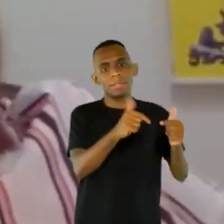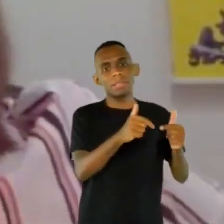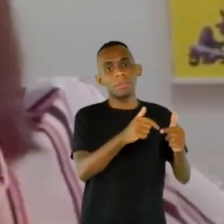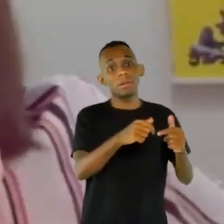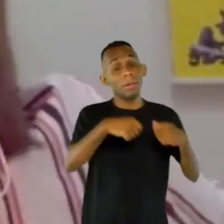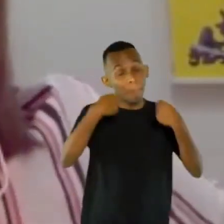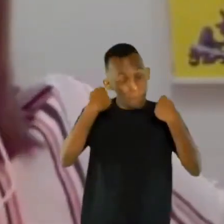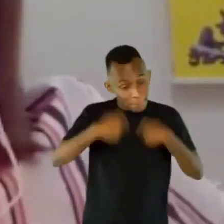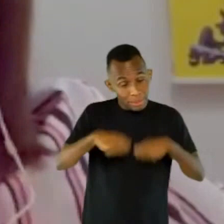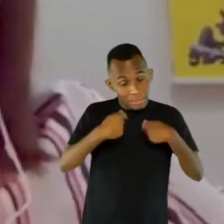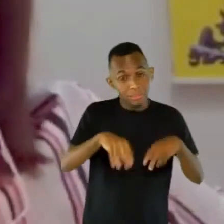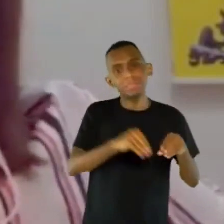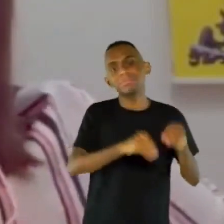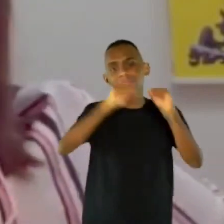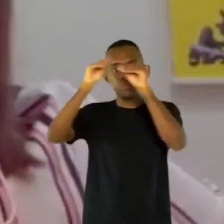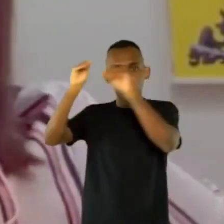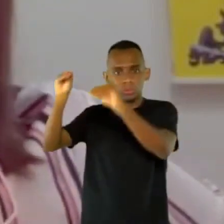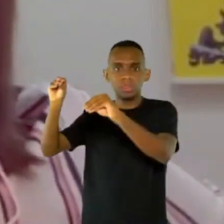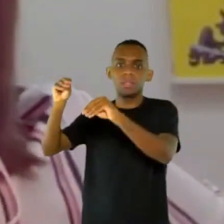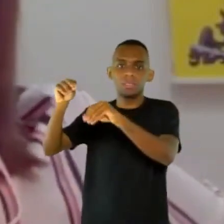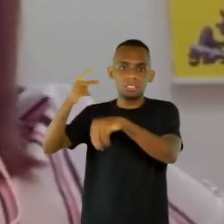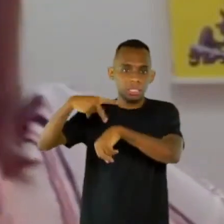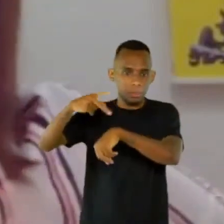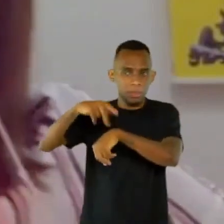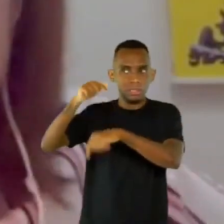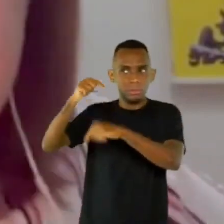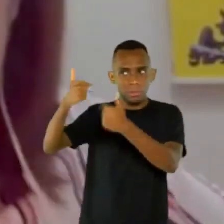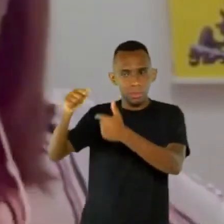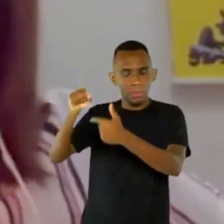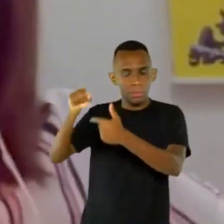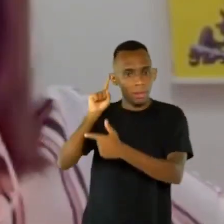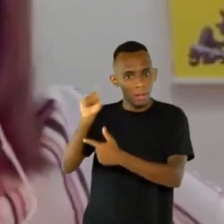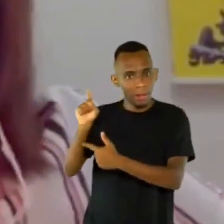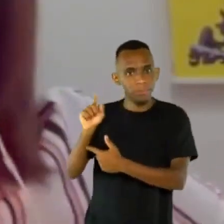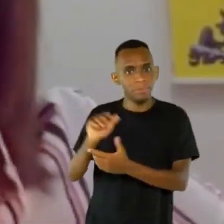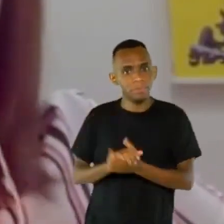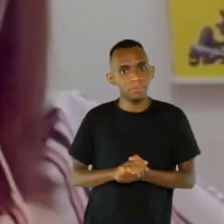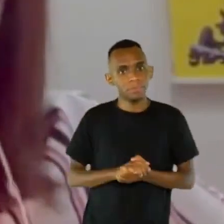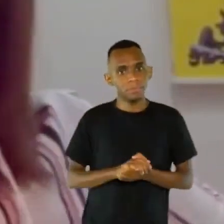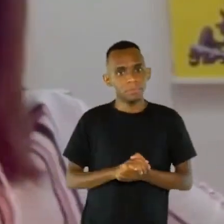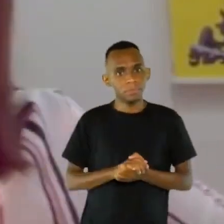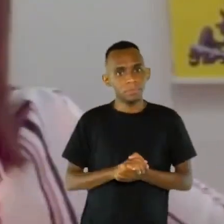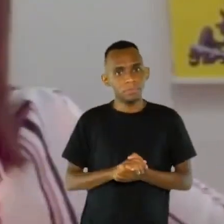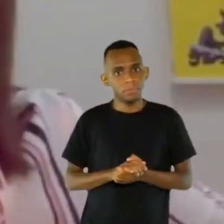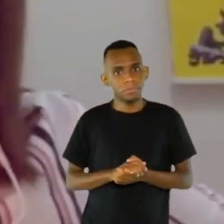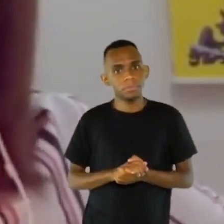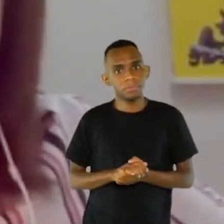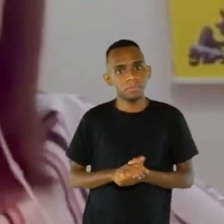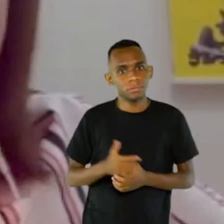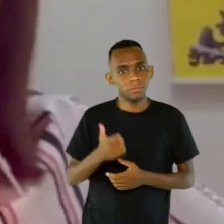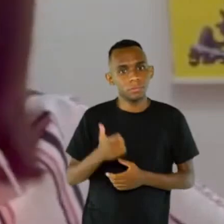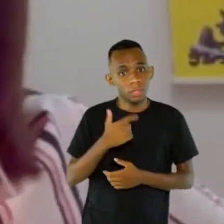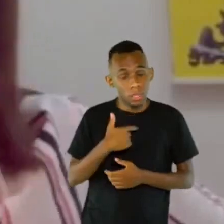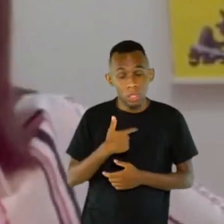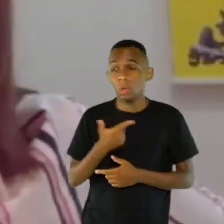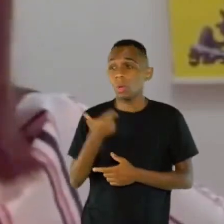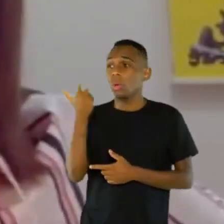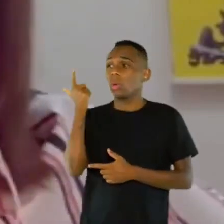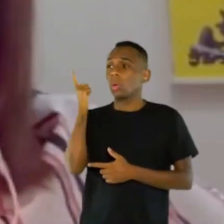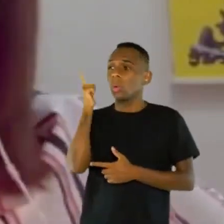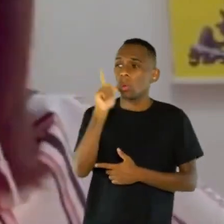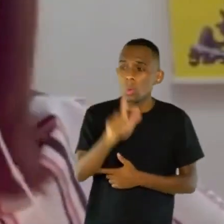Brasil. E por mais que eu domine a língua, por mais que a